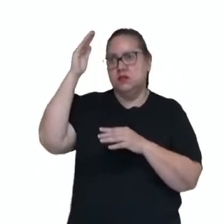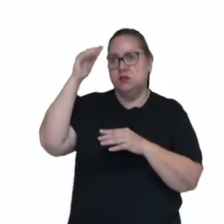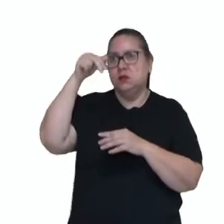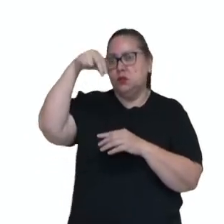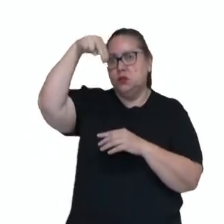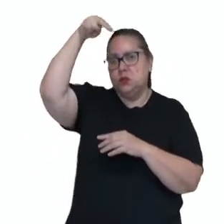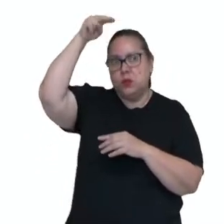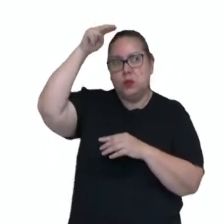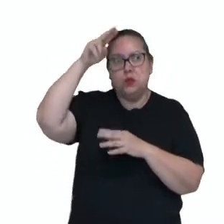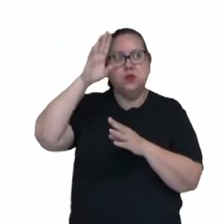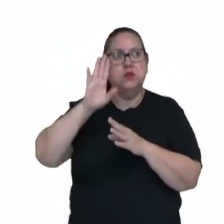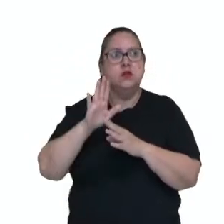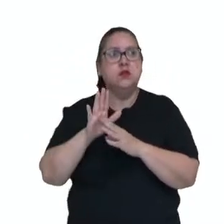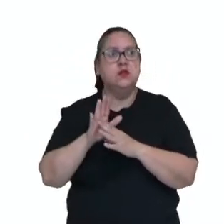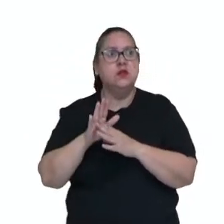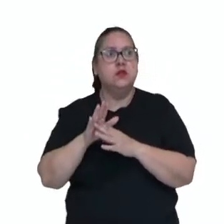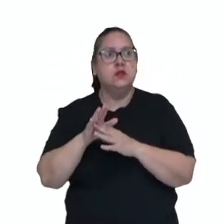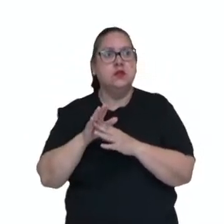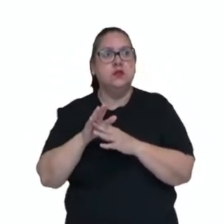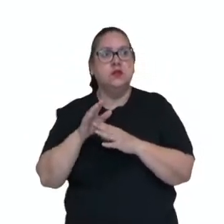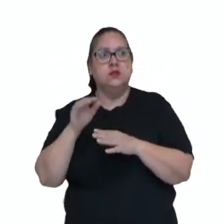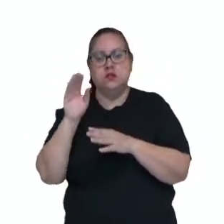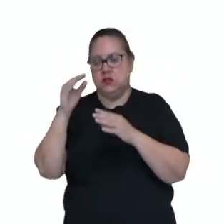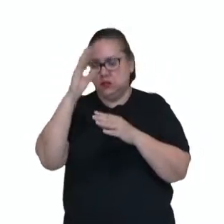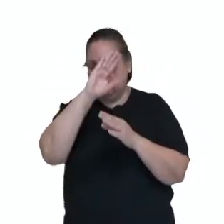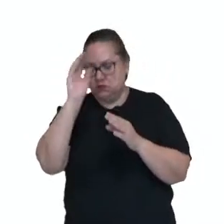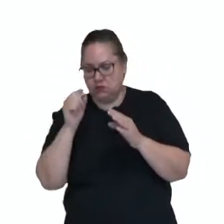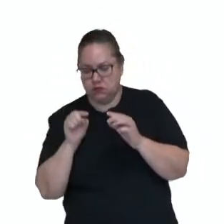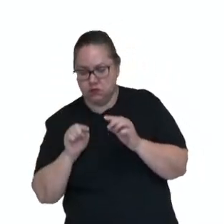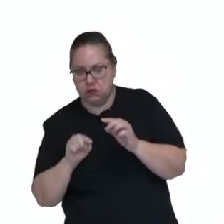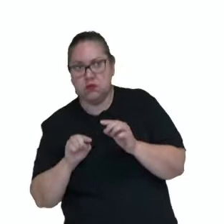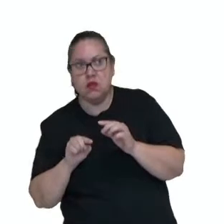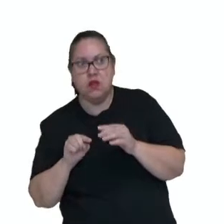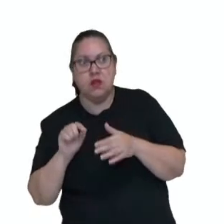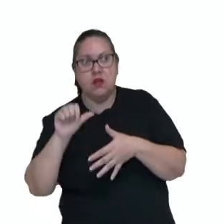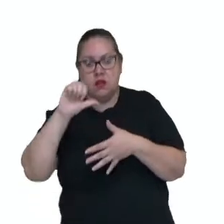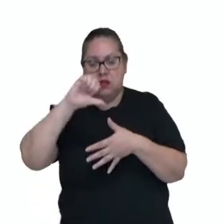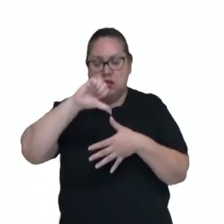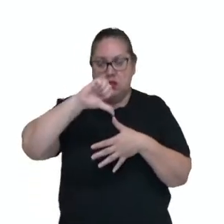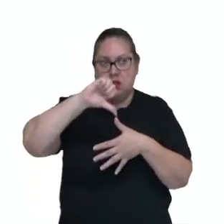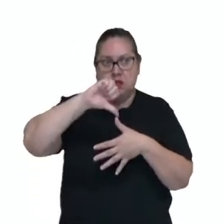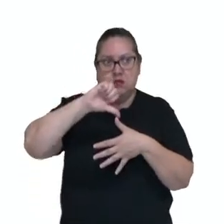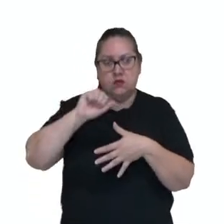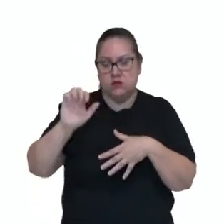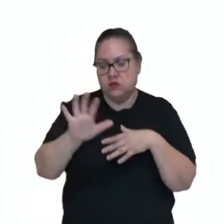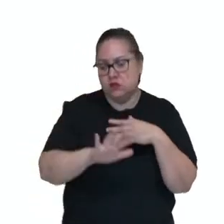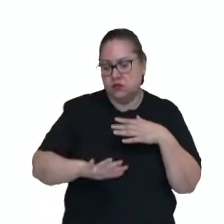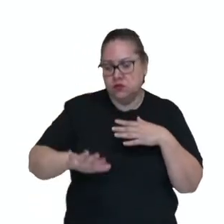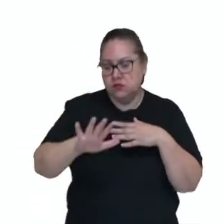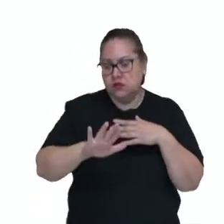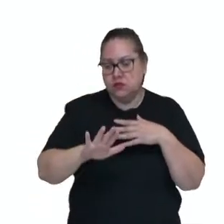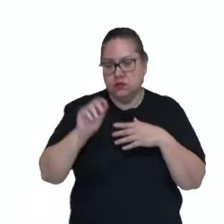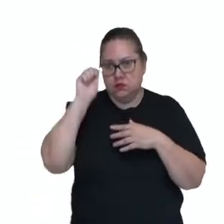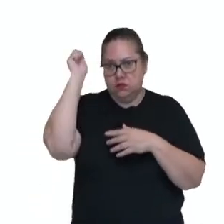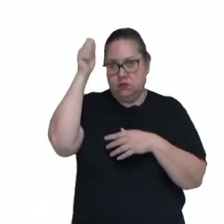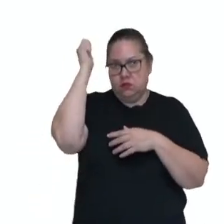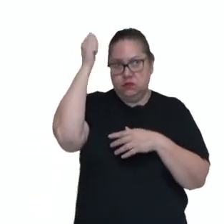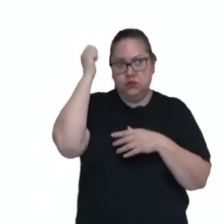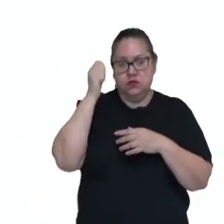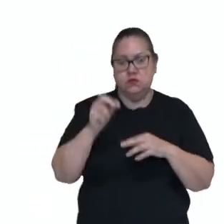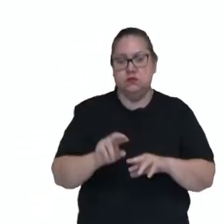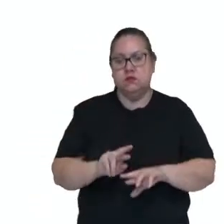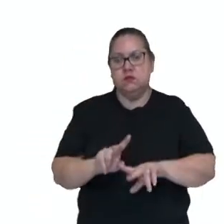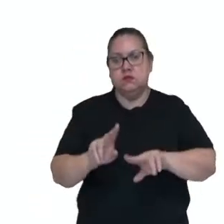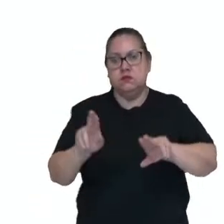norte. Charrua, né? Povos americanos Charrua, aqui na região aqui do Rio Grande do Sul. São